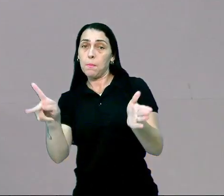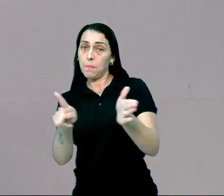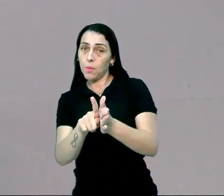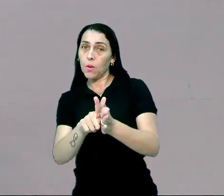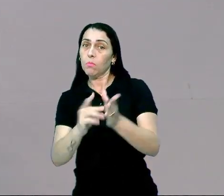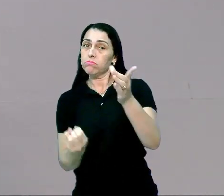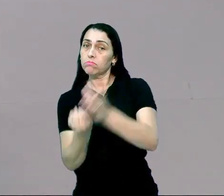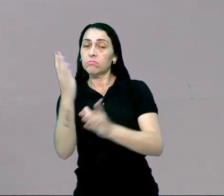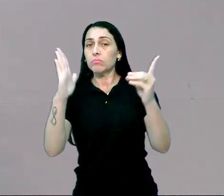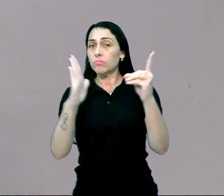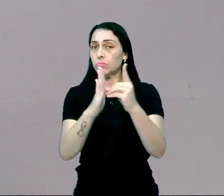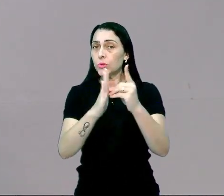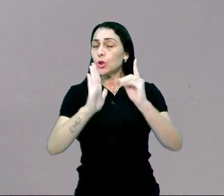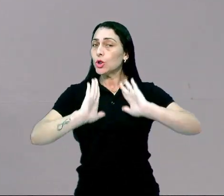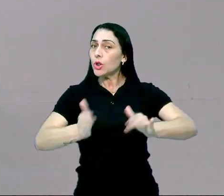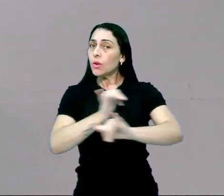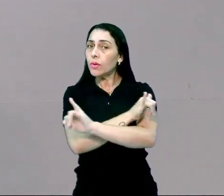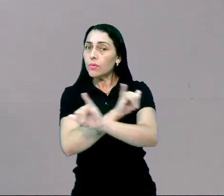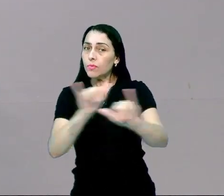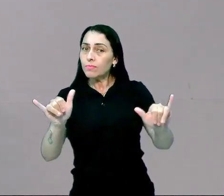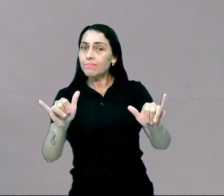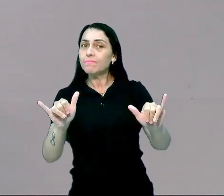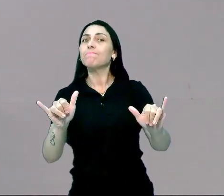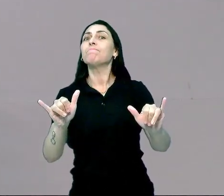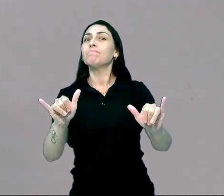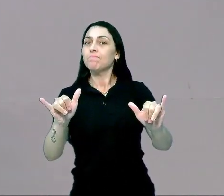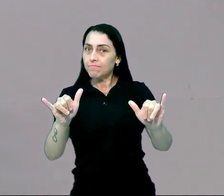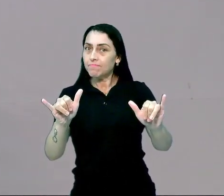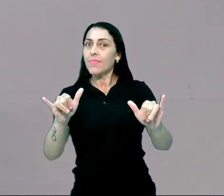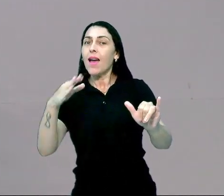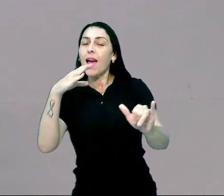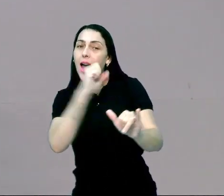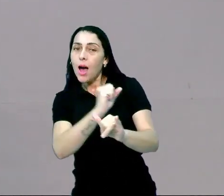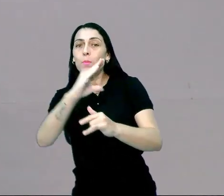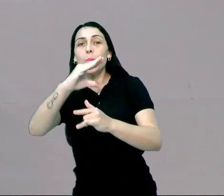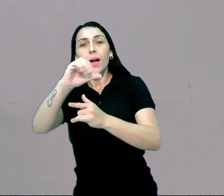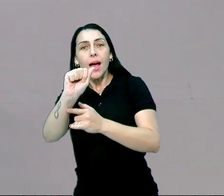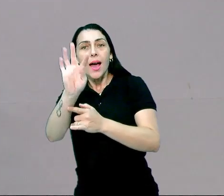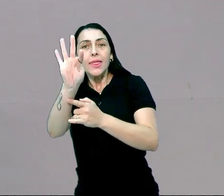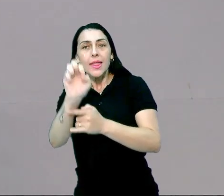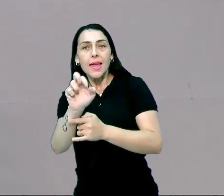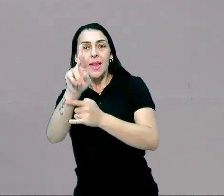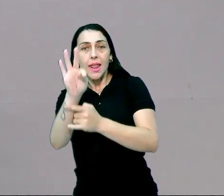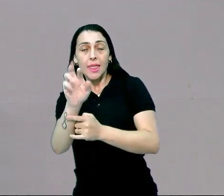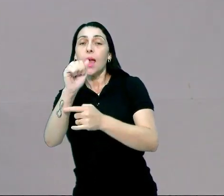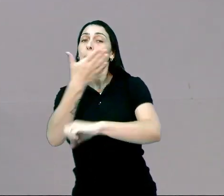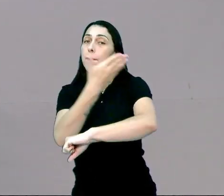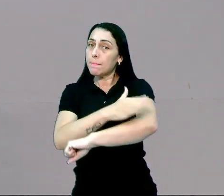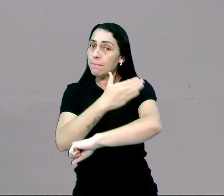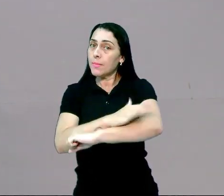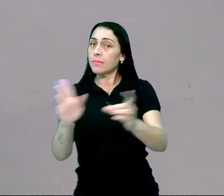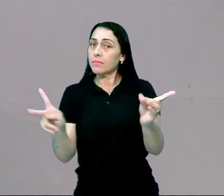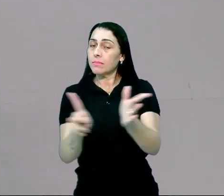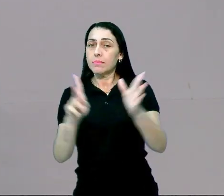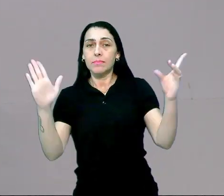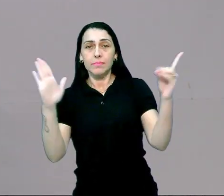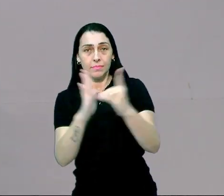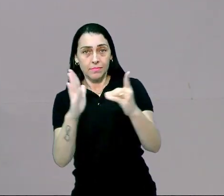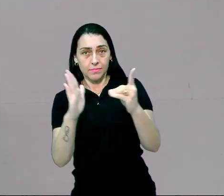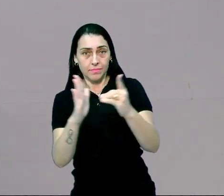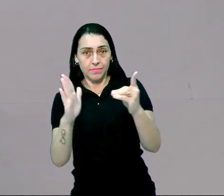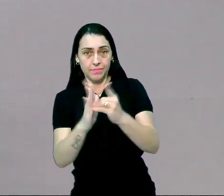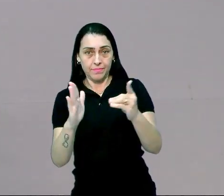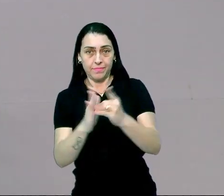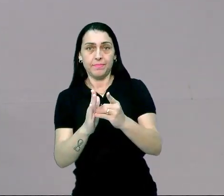indígena. Já deu a informação de mão beijada. Cateretê, sim, realmente é uma prática indígena. Então,